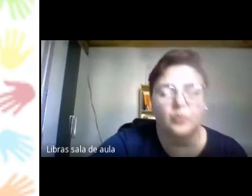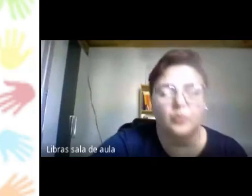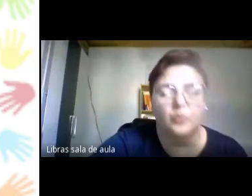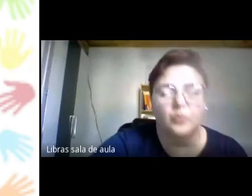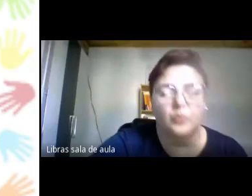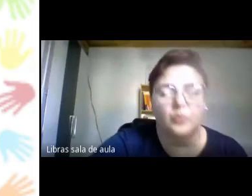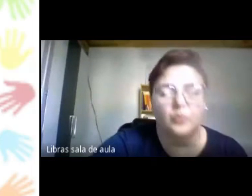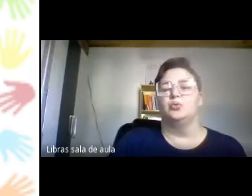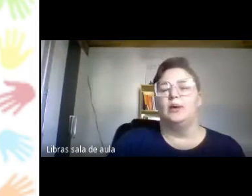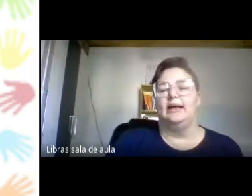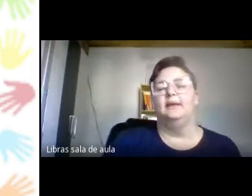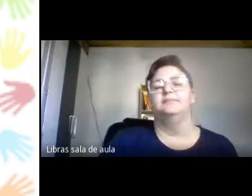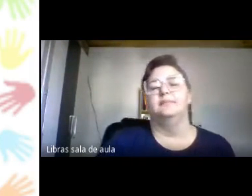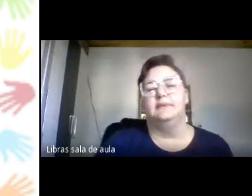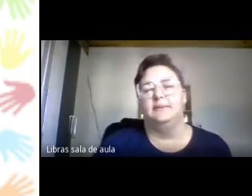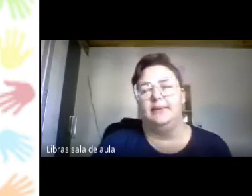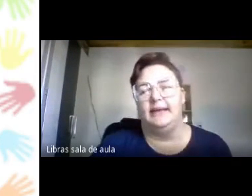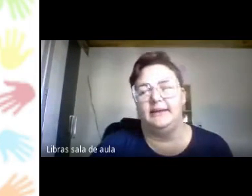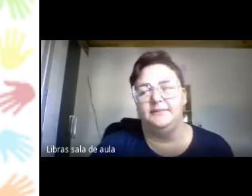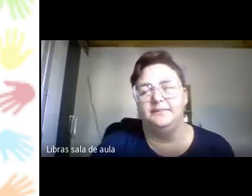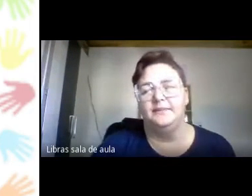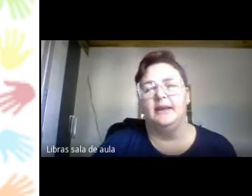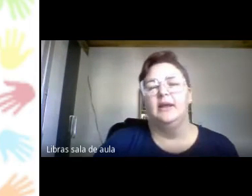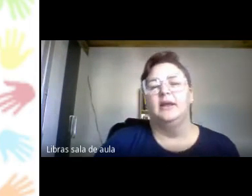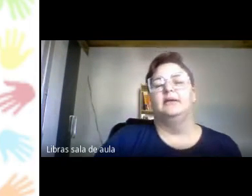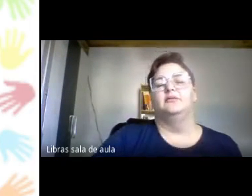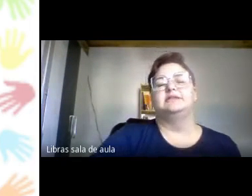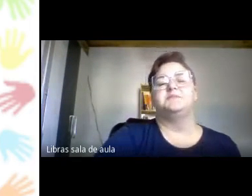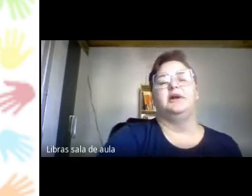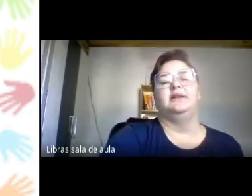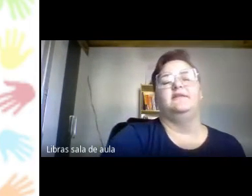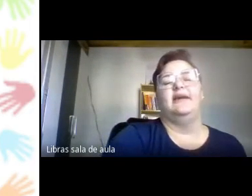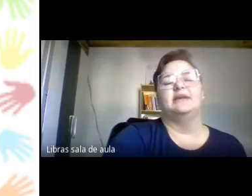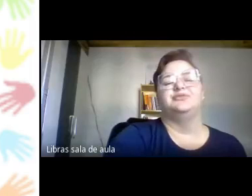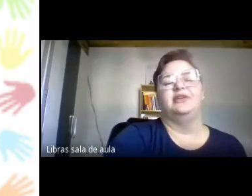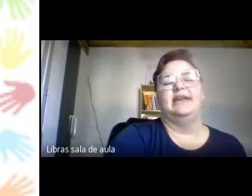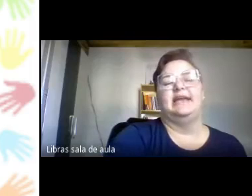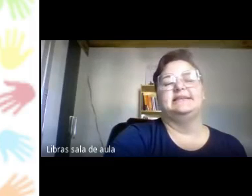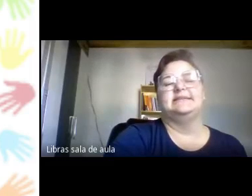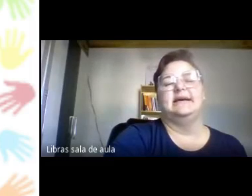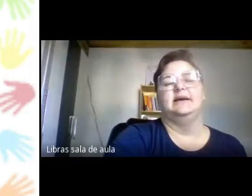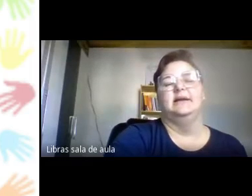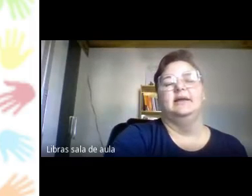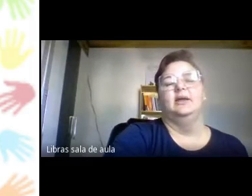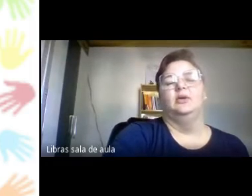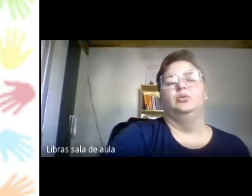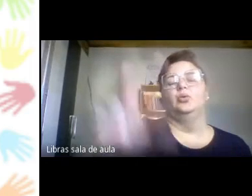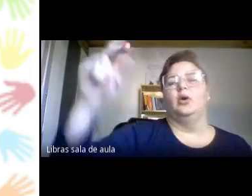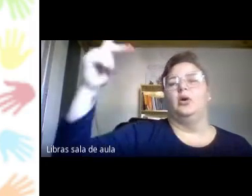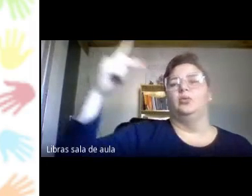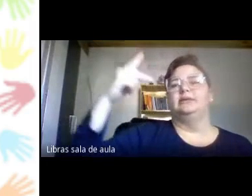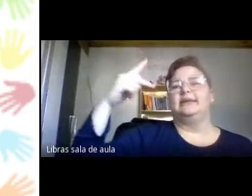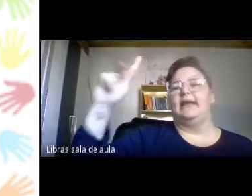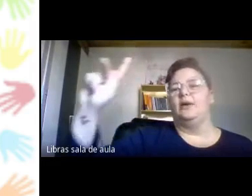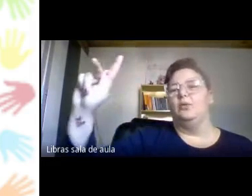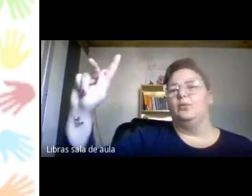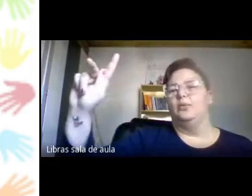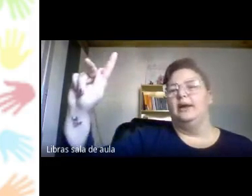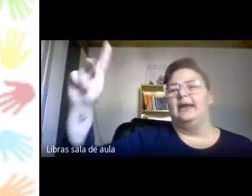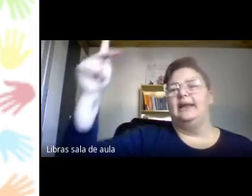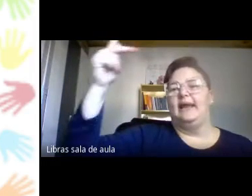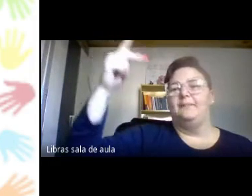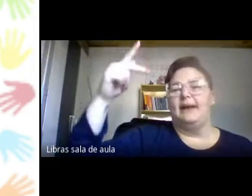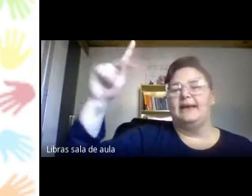O seu ou sua também. Vocês podem ver a diferença o